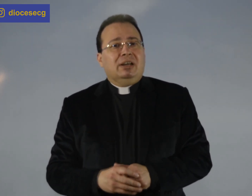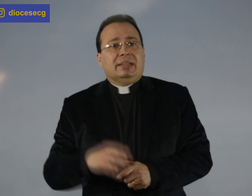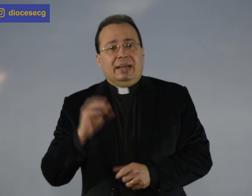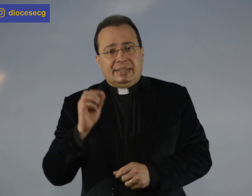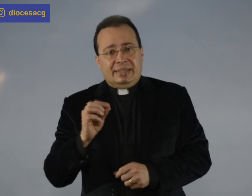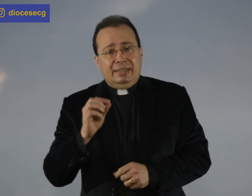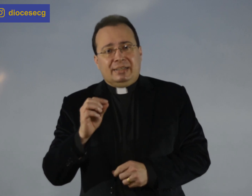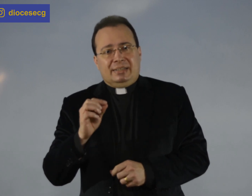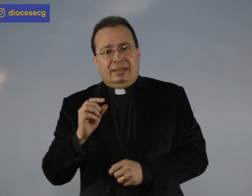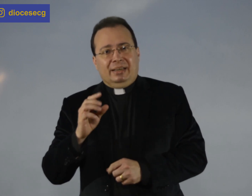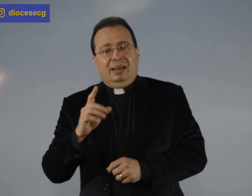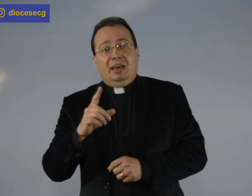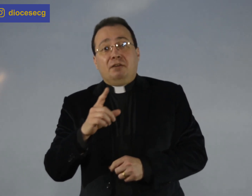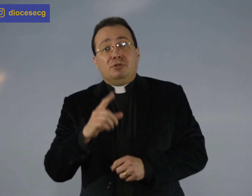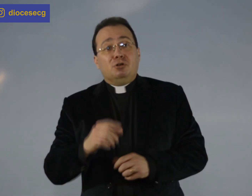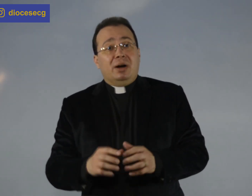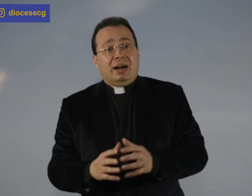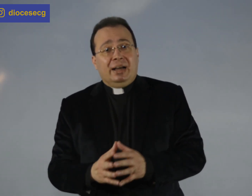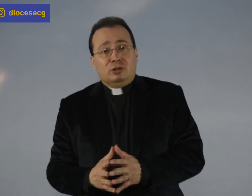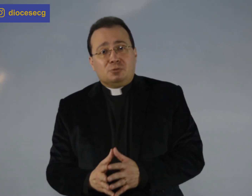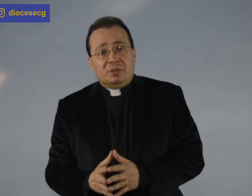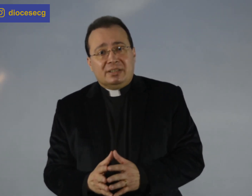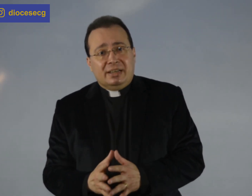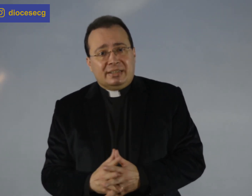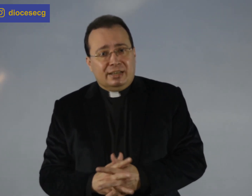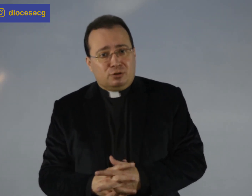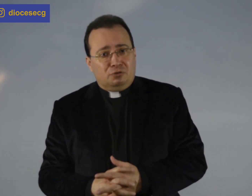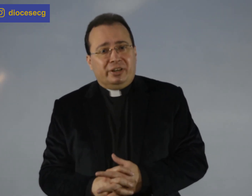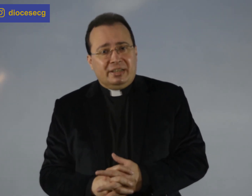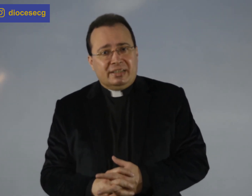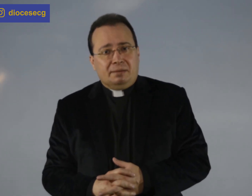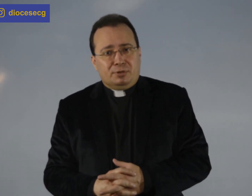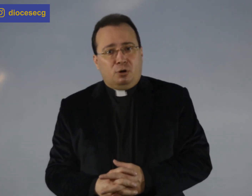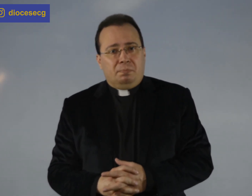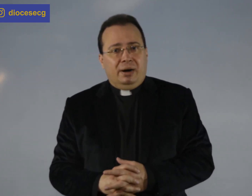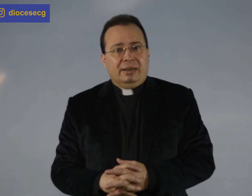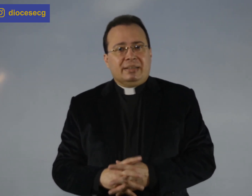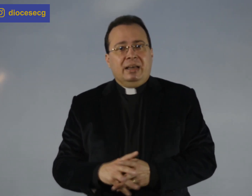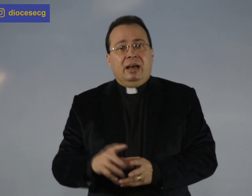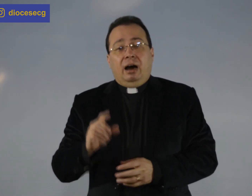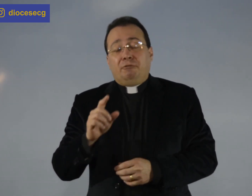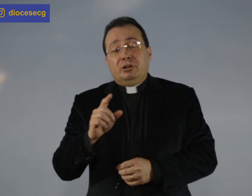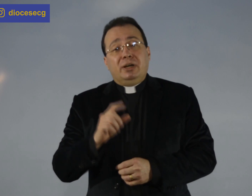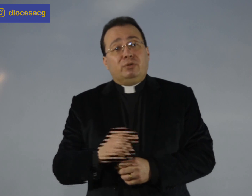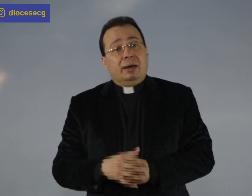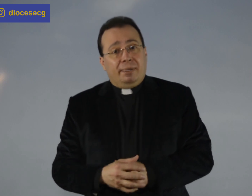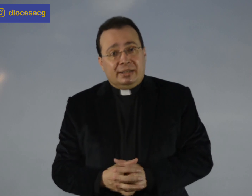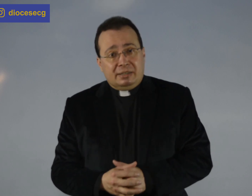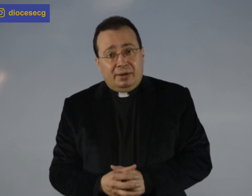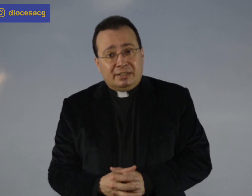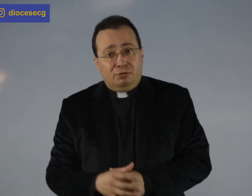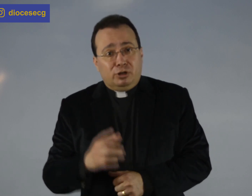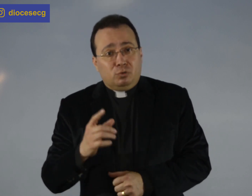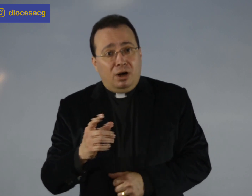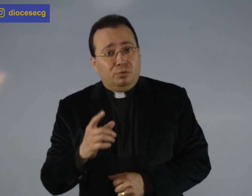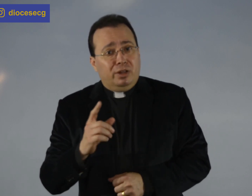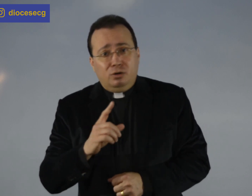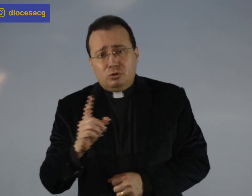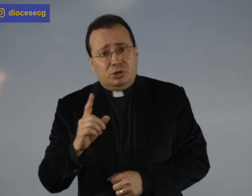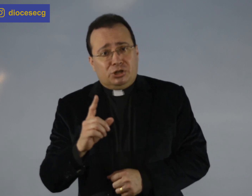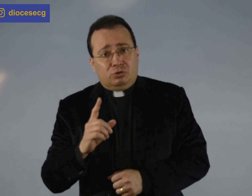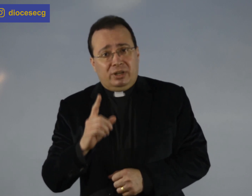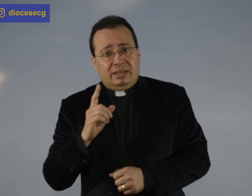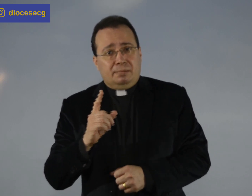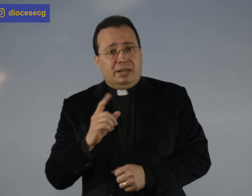Sacramentos da Santa Sé, enviou uma carta aos presidentes das conferências episcopais, afirmando que a participação virtual